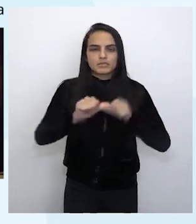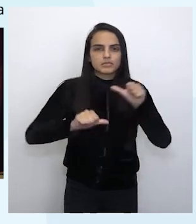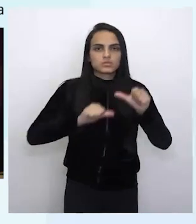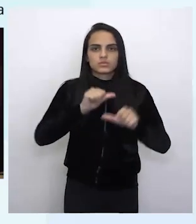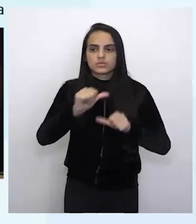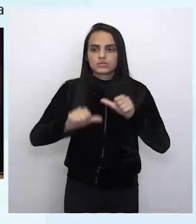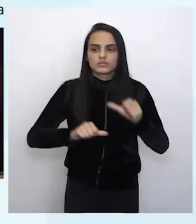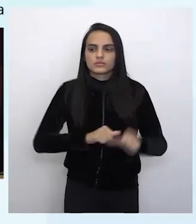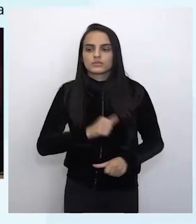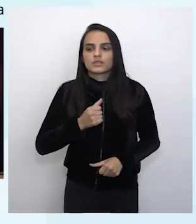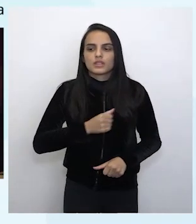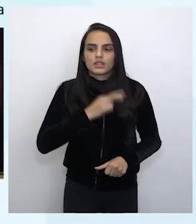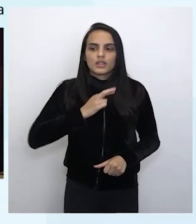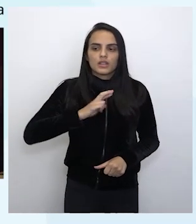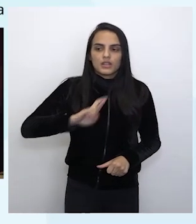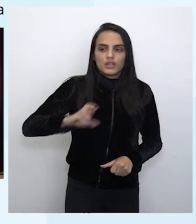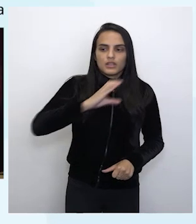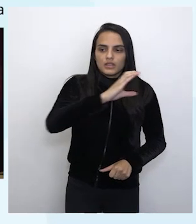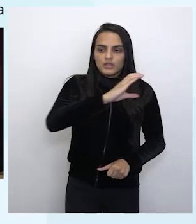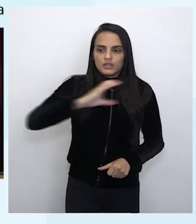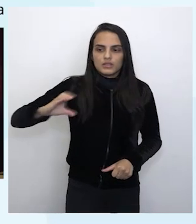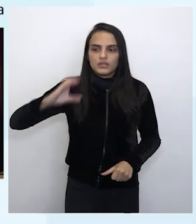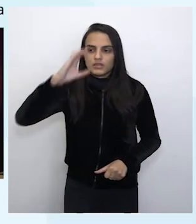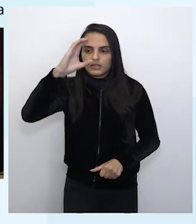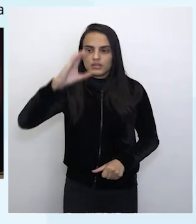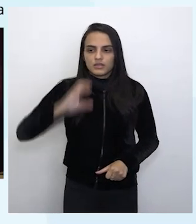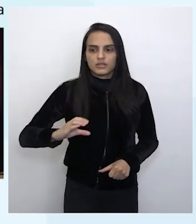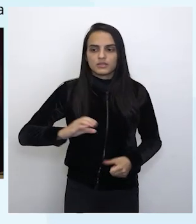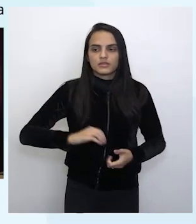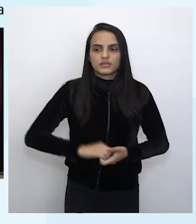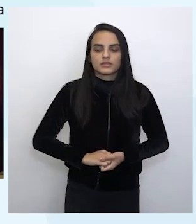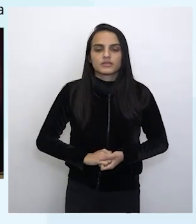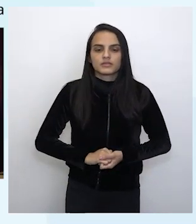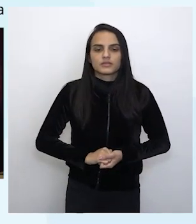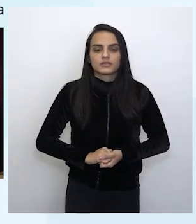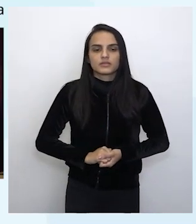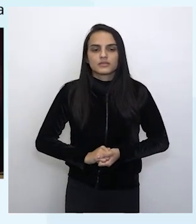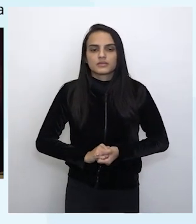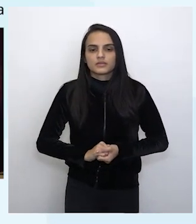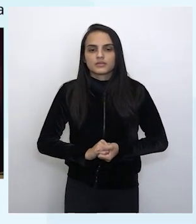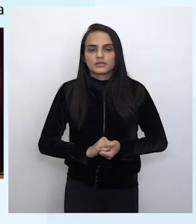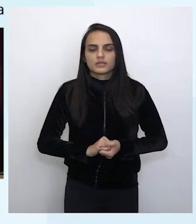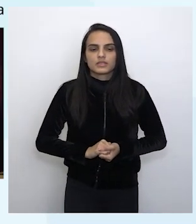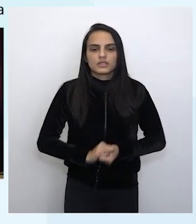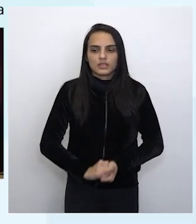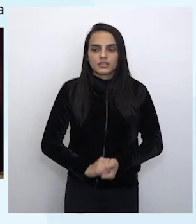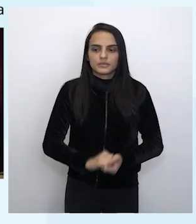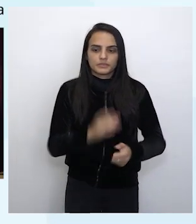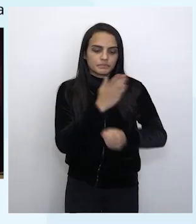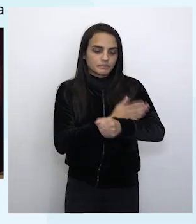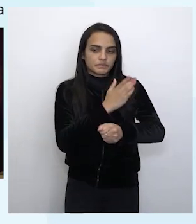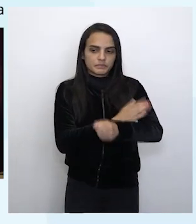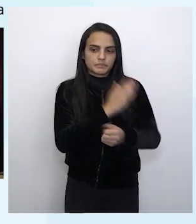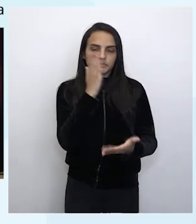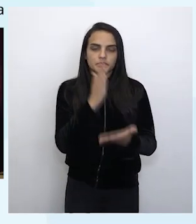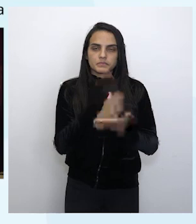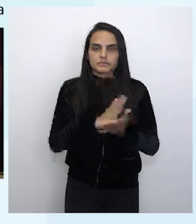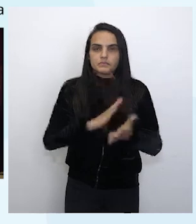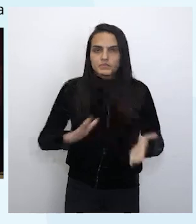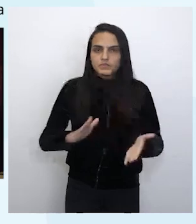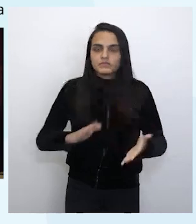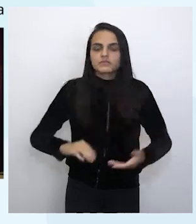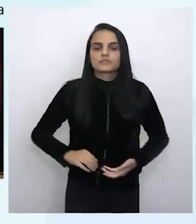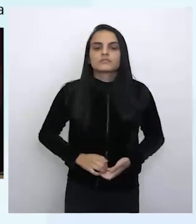eles fazem com que a Igreja Católica comece a enfraquecer o seu poder. E aí chega o Iluminismo finalmente, a Idade Média acaba, né?